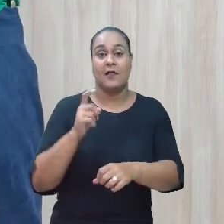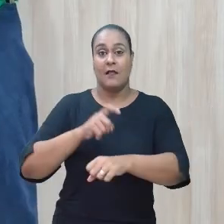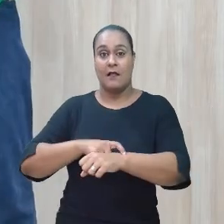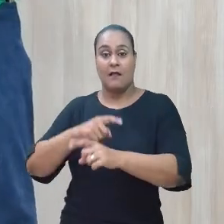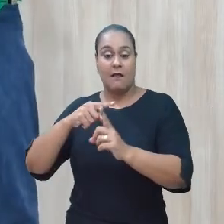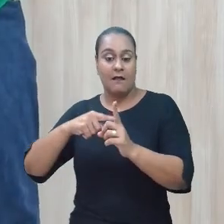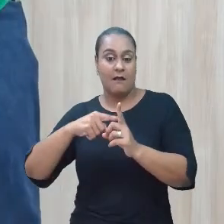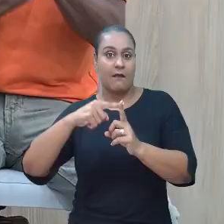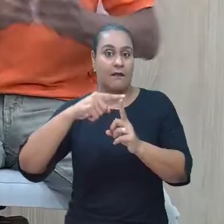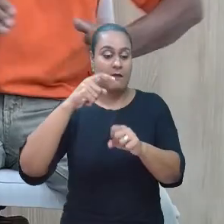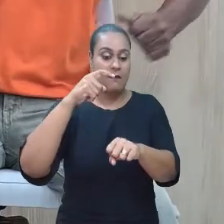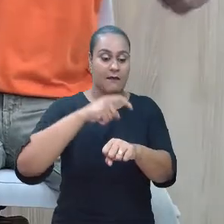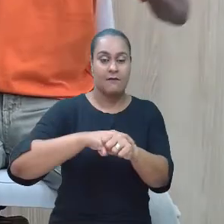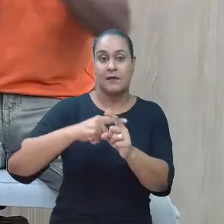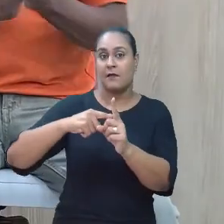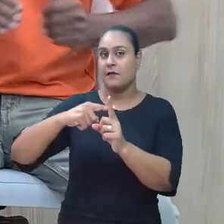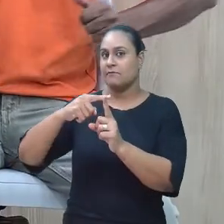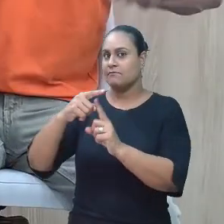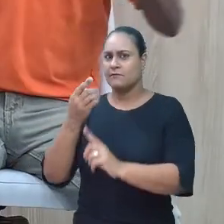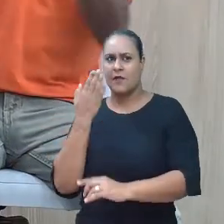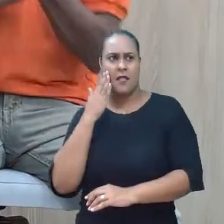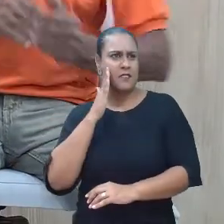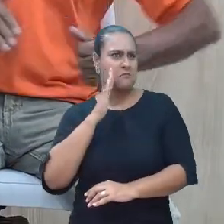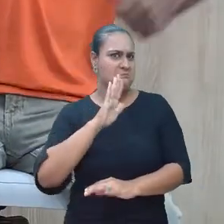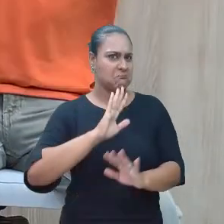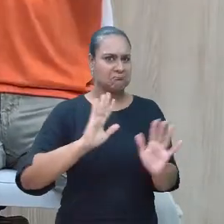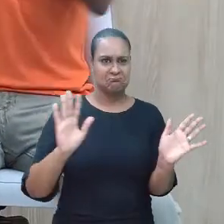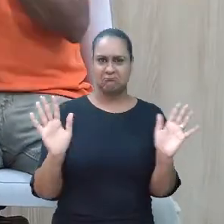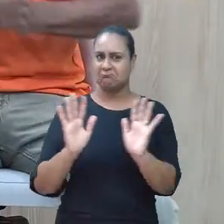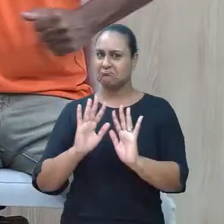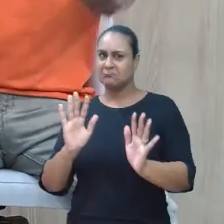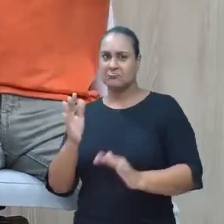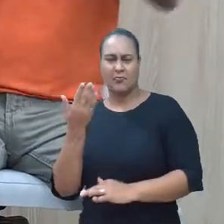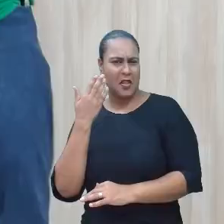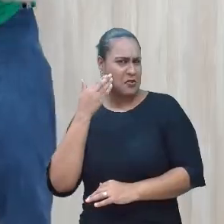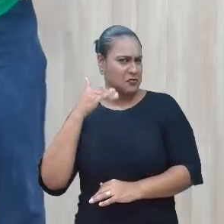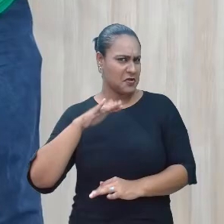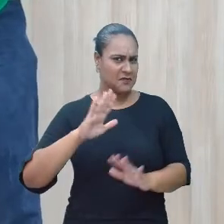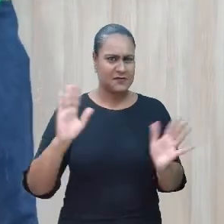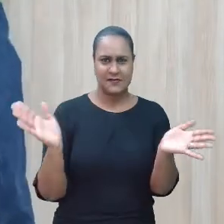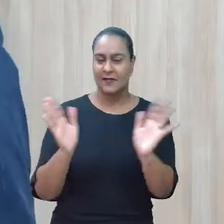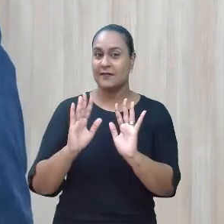Tempo e clima, eu não sei não,